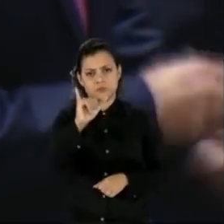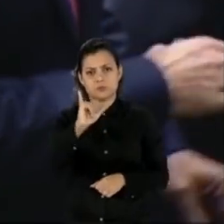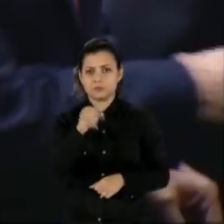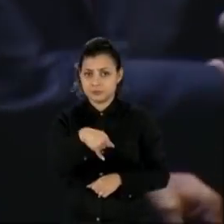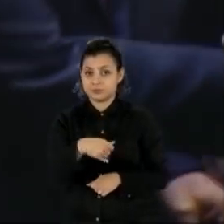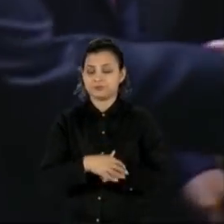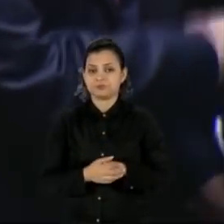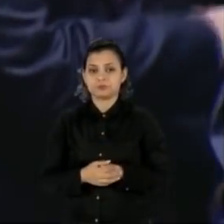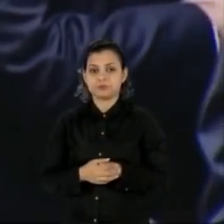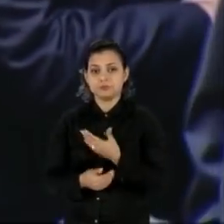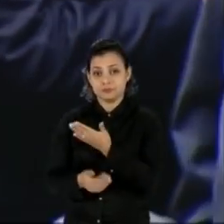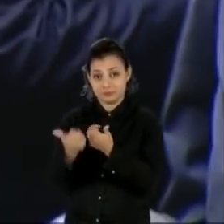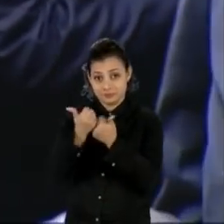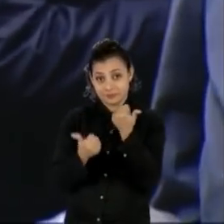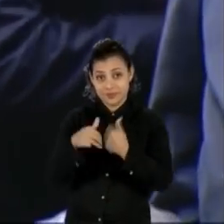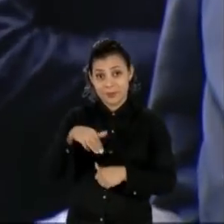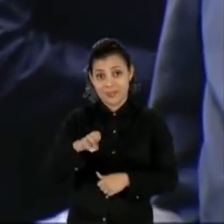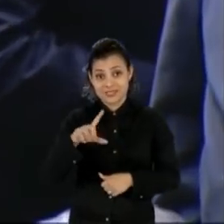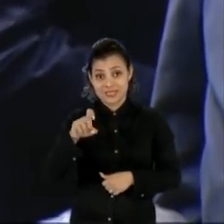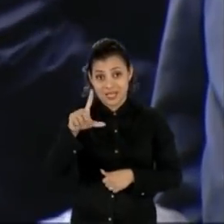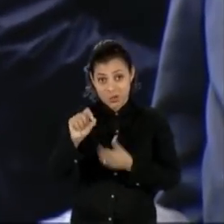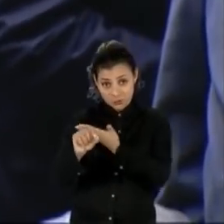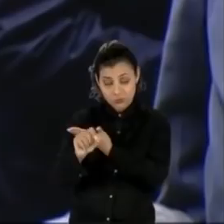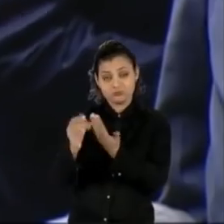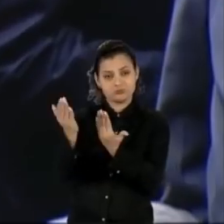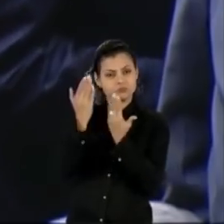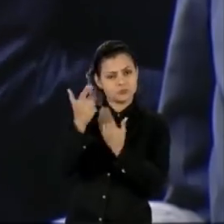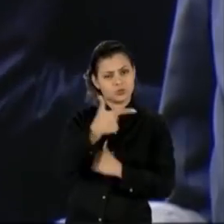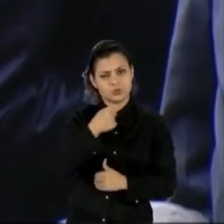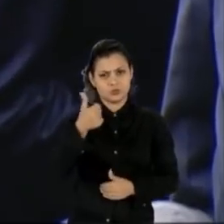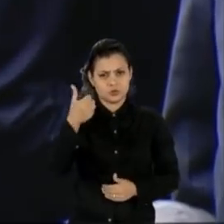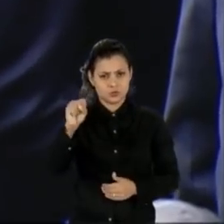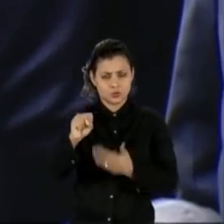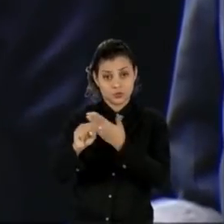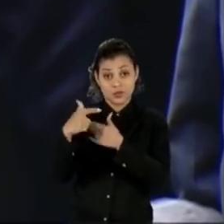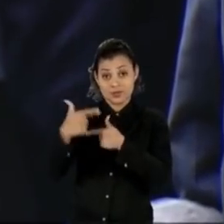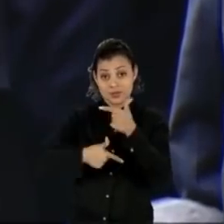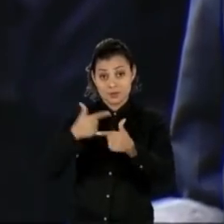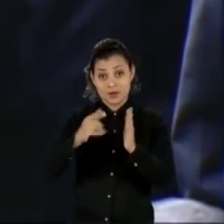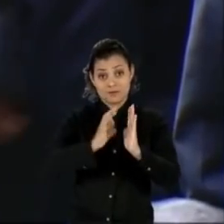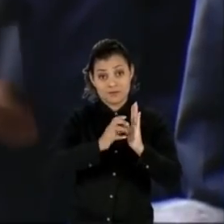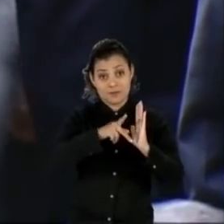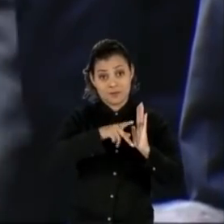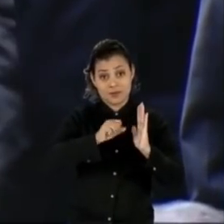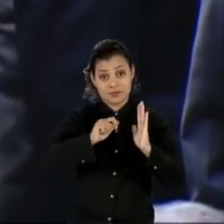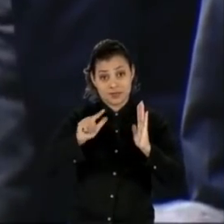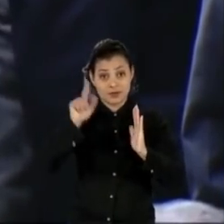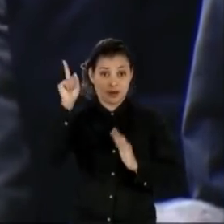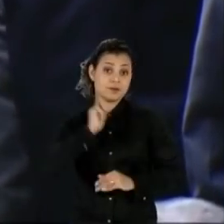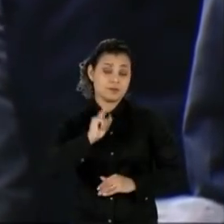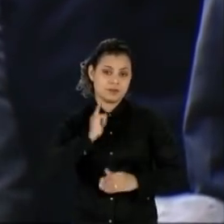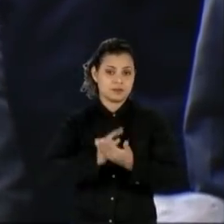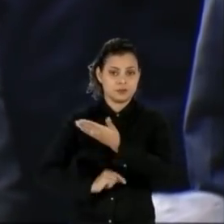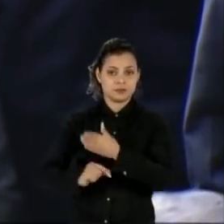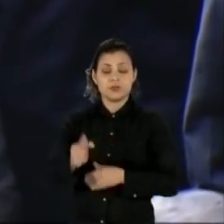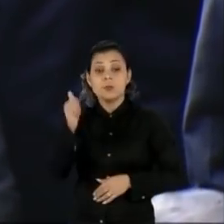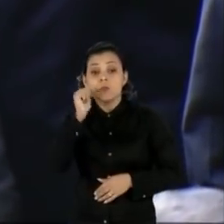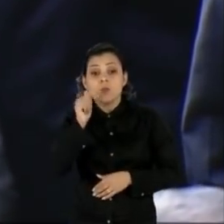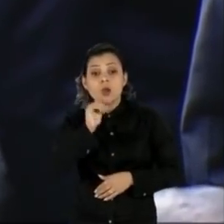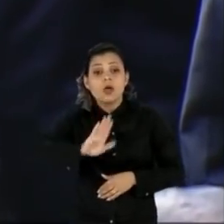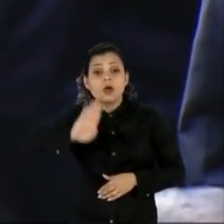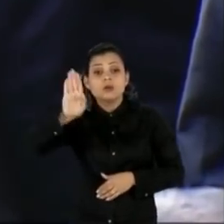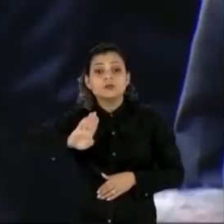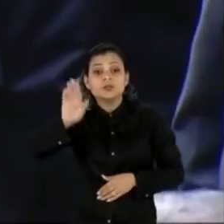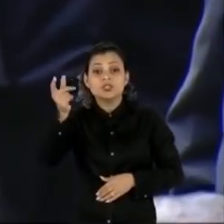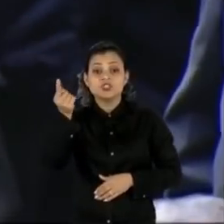o ministro marcelo álvaro é suspeito de ter usado em 2018 quando presidia o psl em minas gerais candidatas laranja